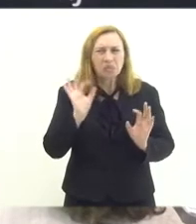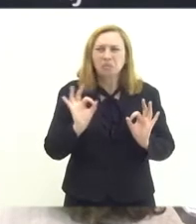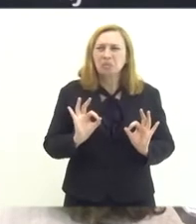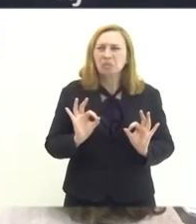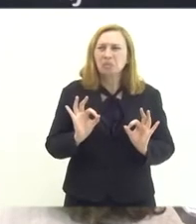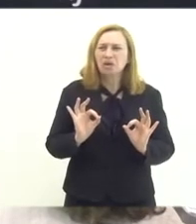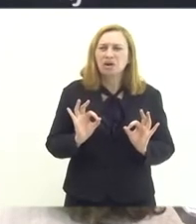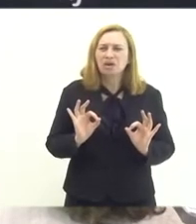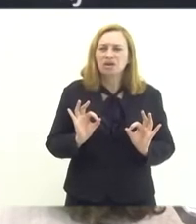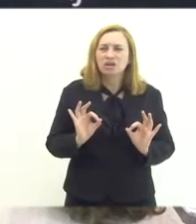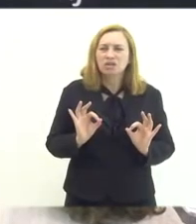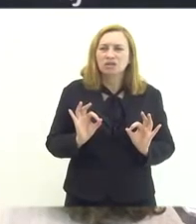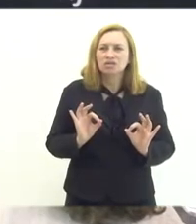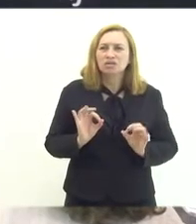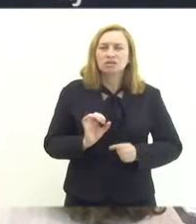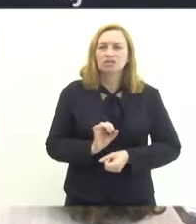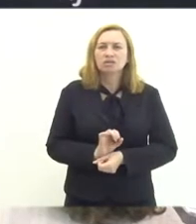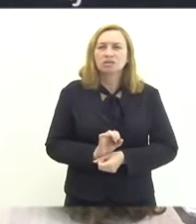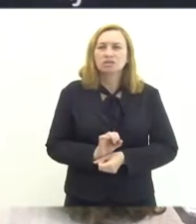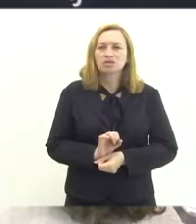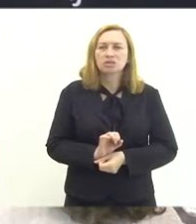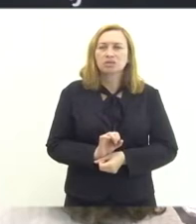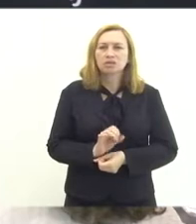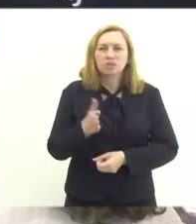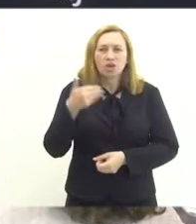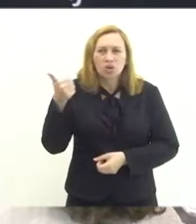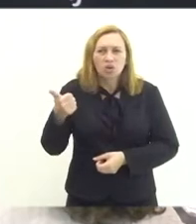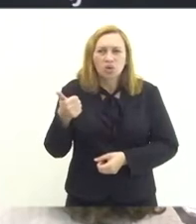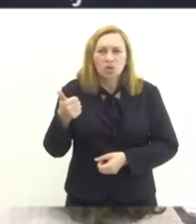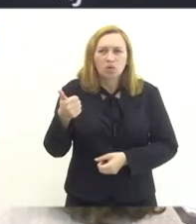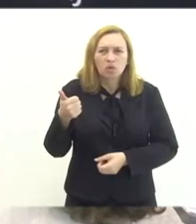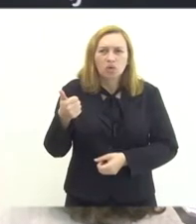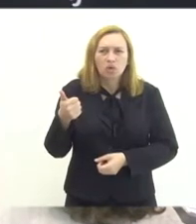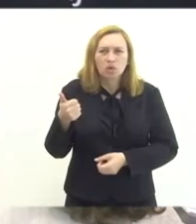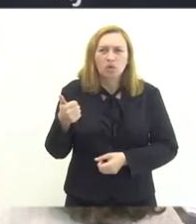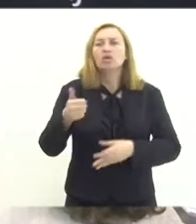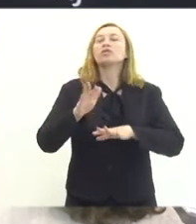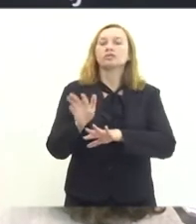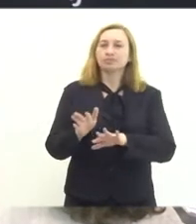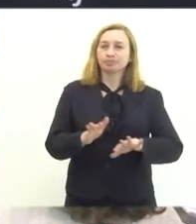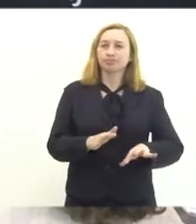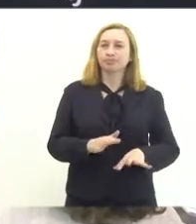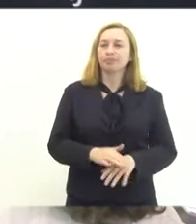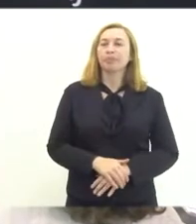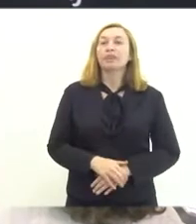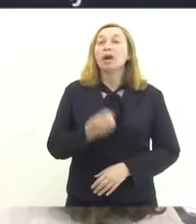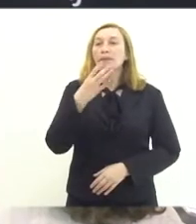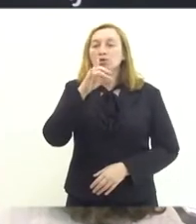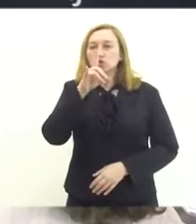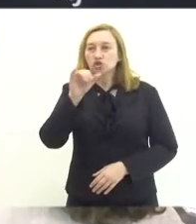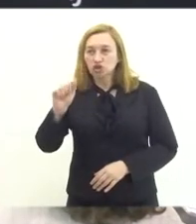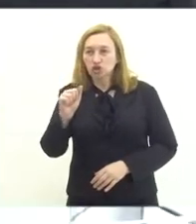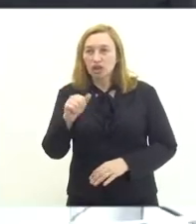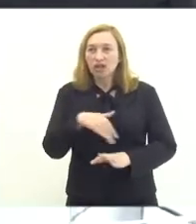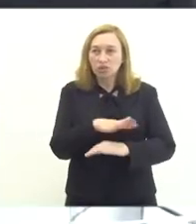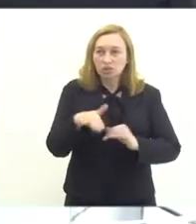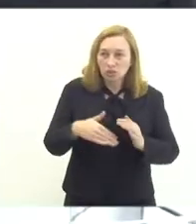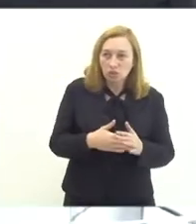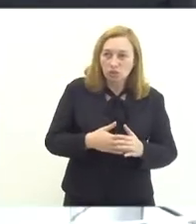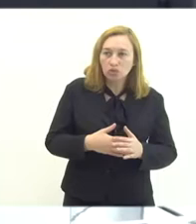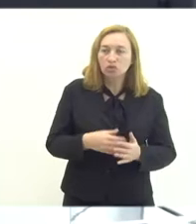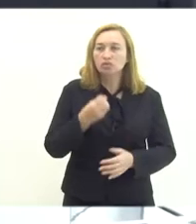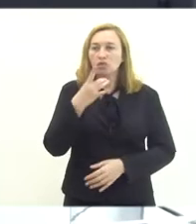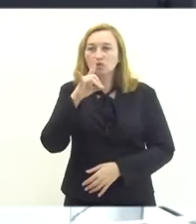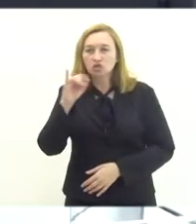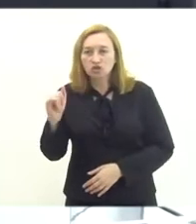levantar pode levar melhorou E agora melhorou bom dia a todos e a todas Bom dia